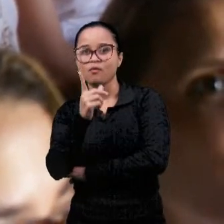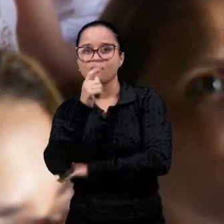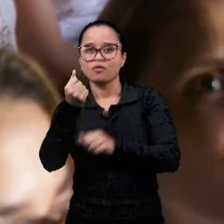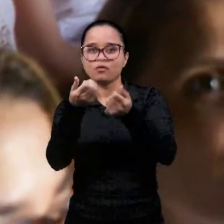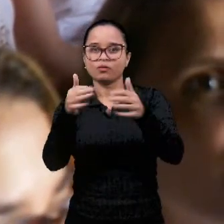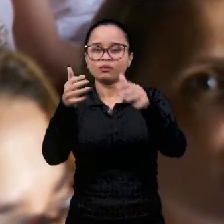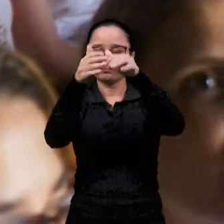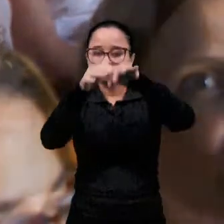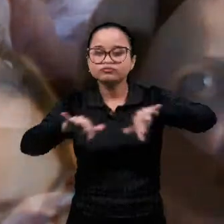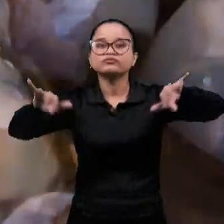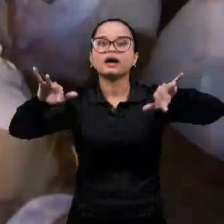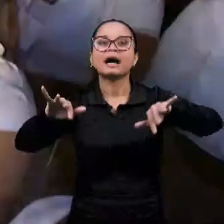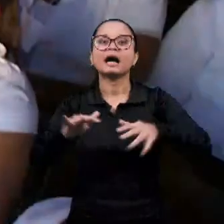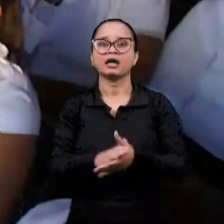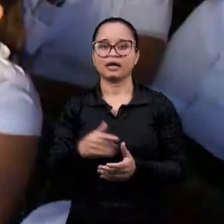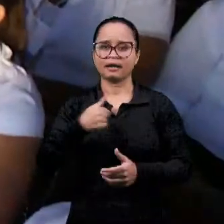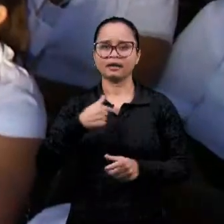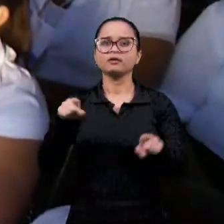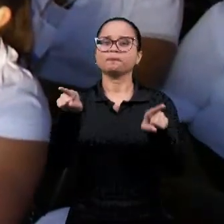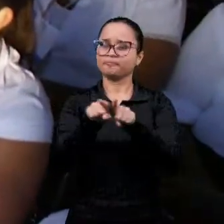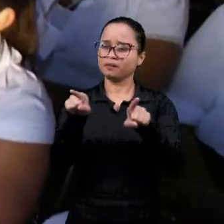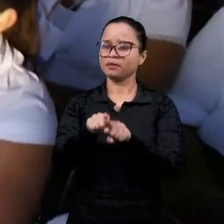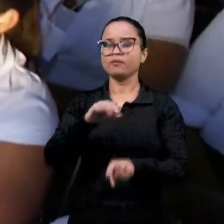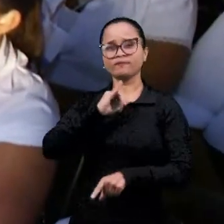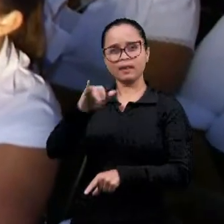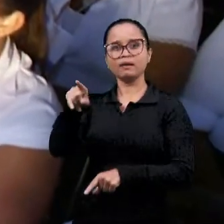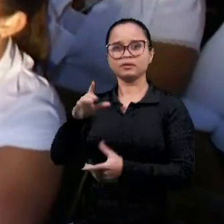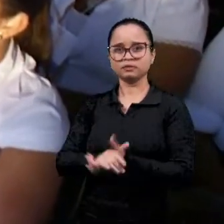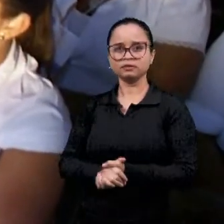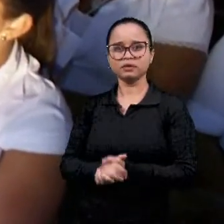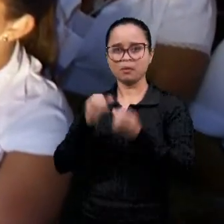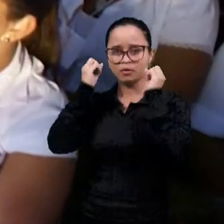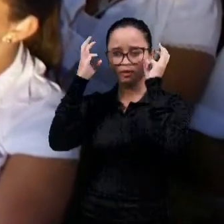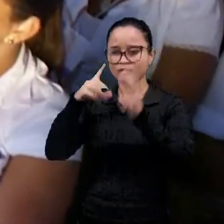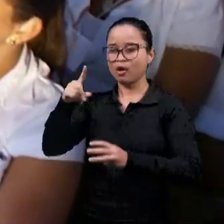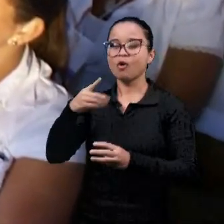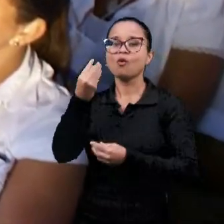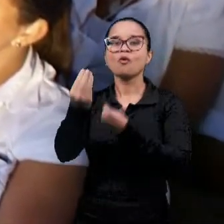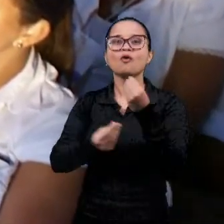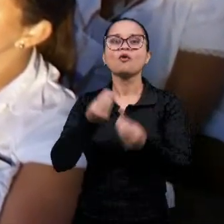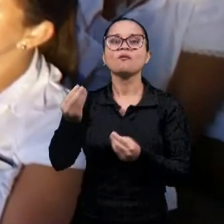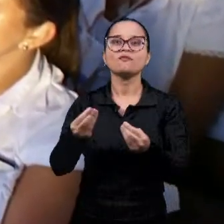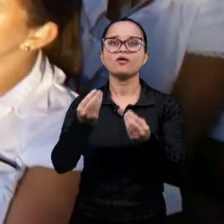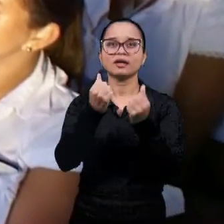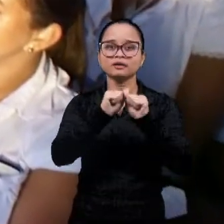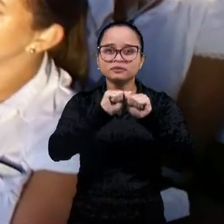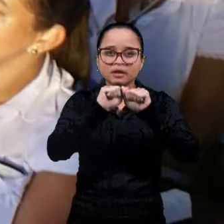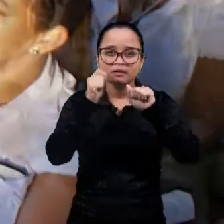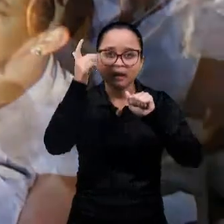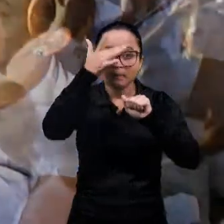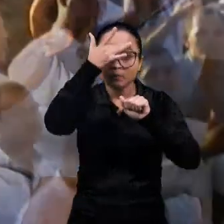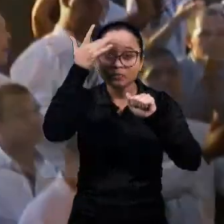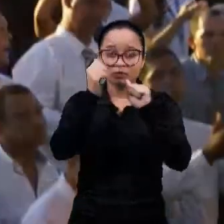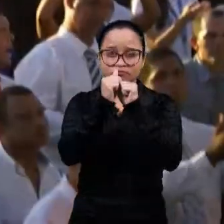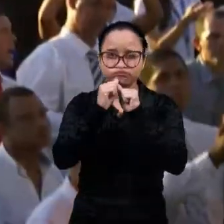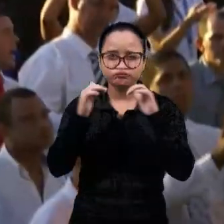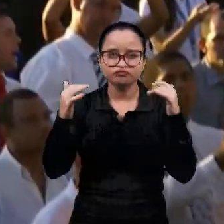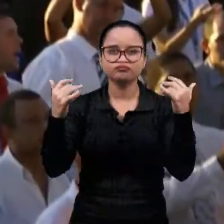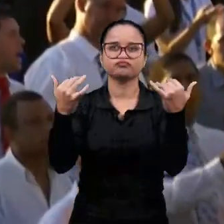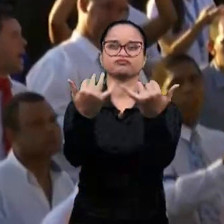também contar para ele como é que foi esse evento, porque também foi outra maravilha. Outro milagre, outro evento